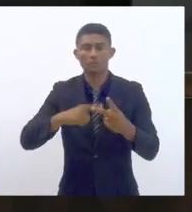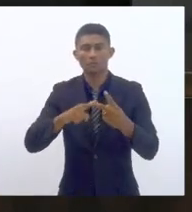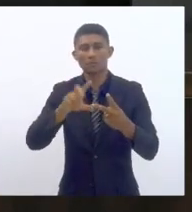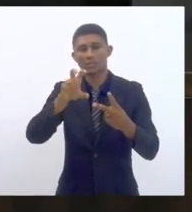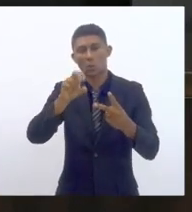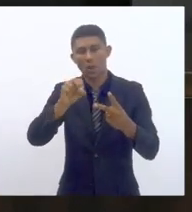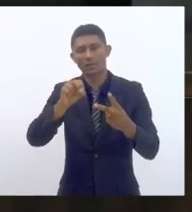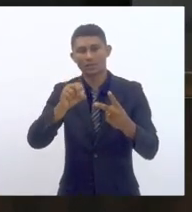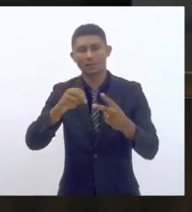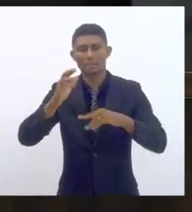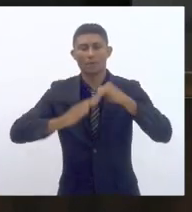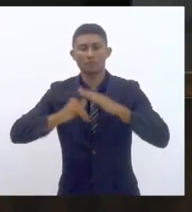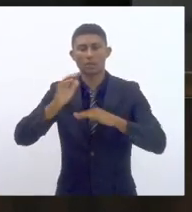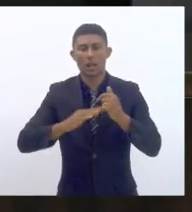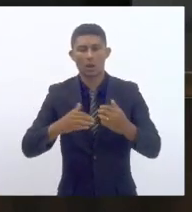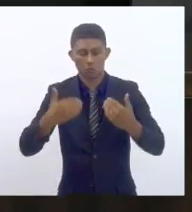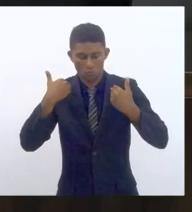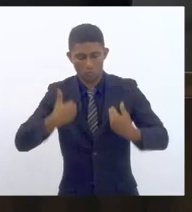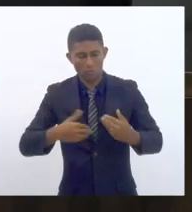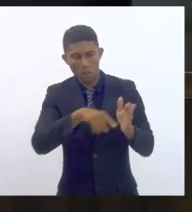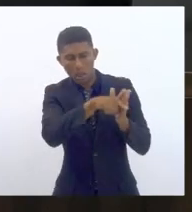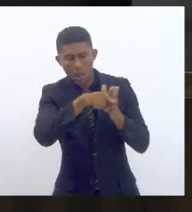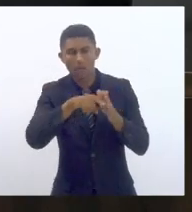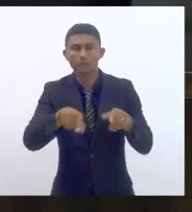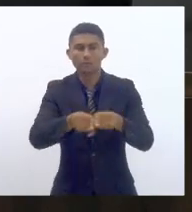de necrópsia e 50